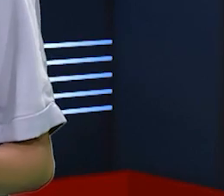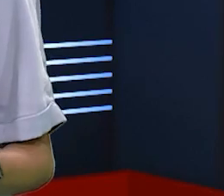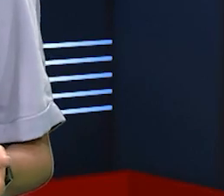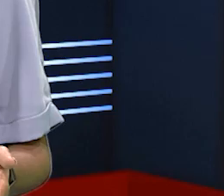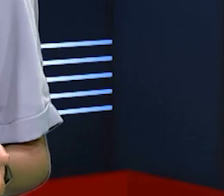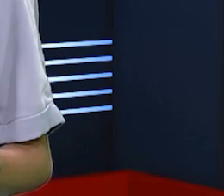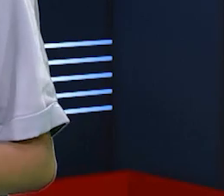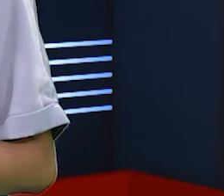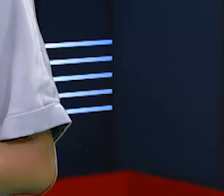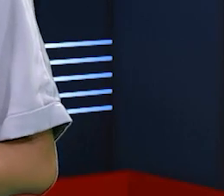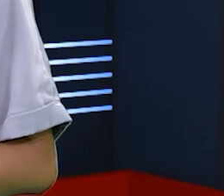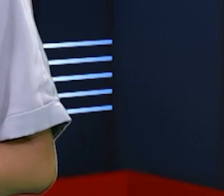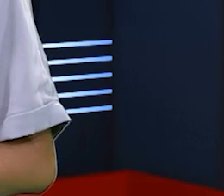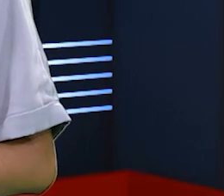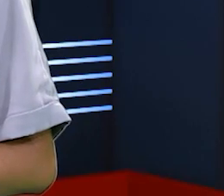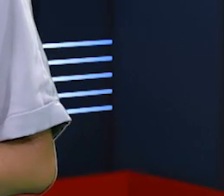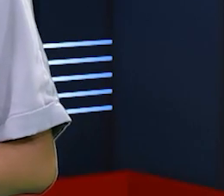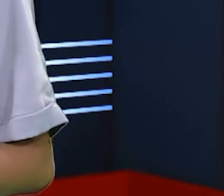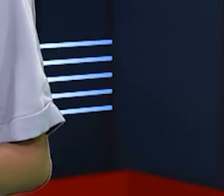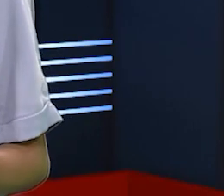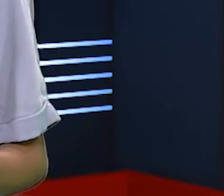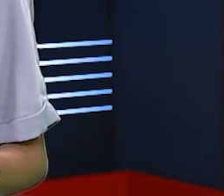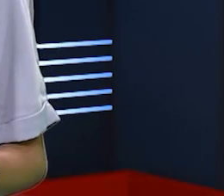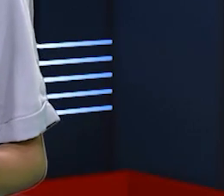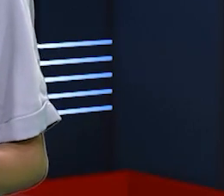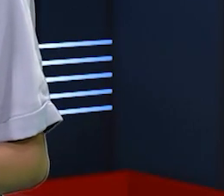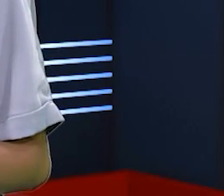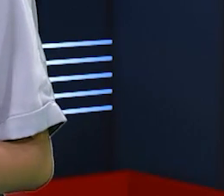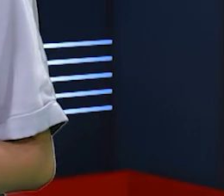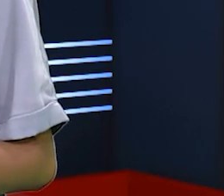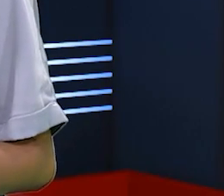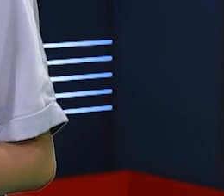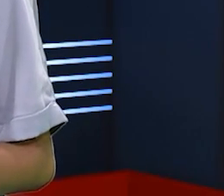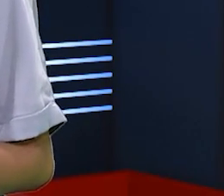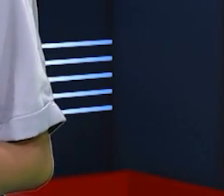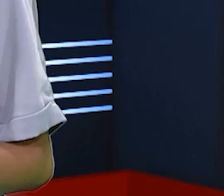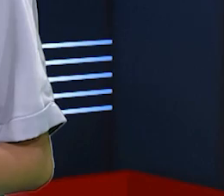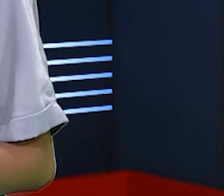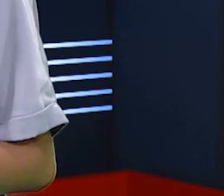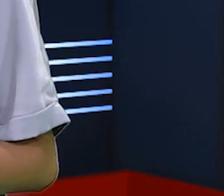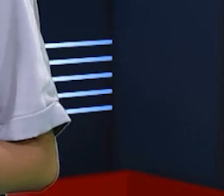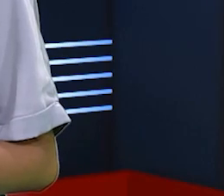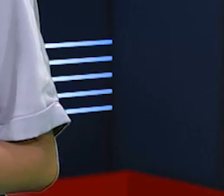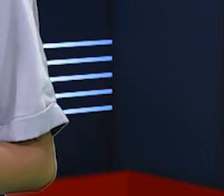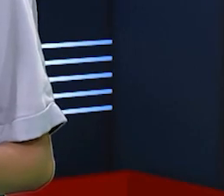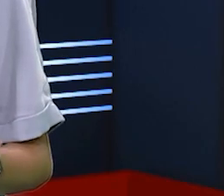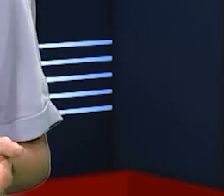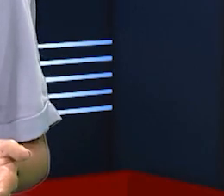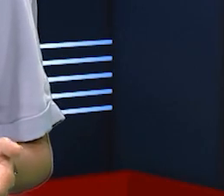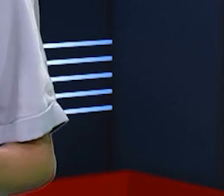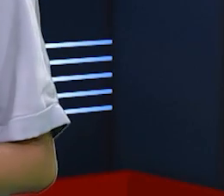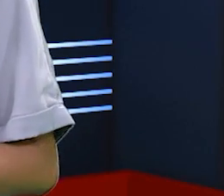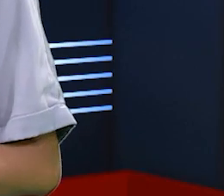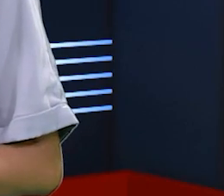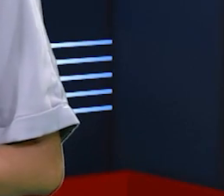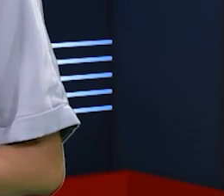O secretário-geral do PCP de Portugal resitou que o orçamento do Estado para este ano seja um orçamento de continuidade